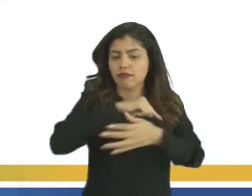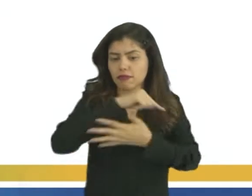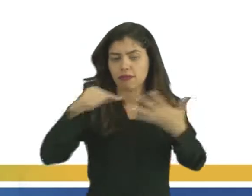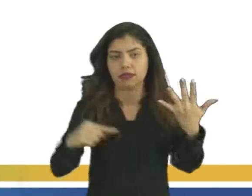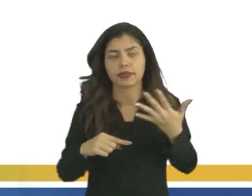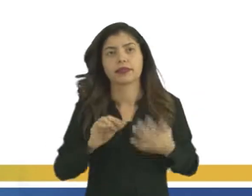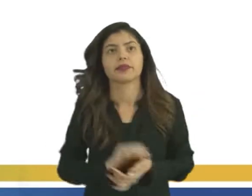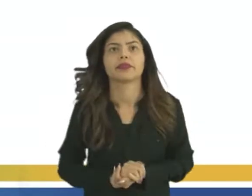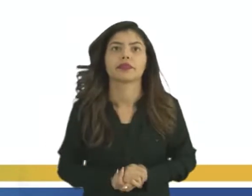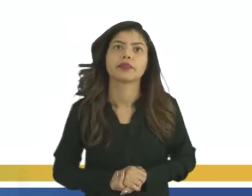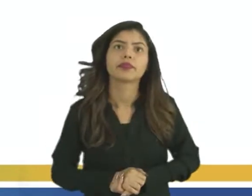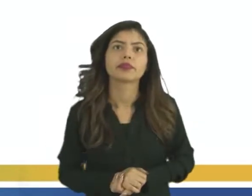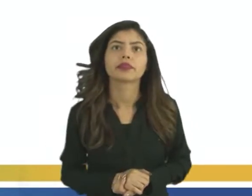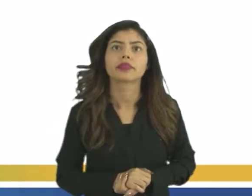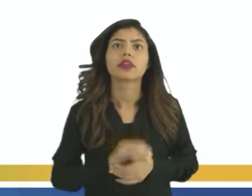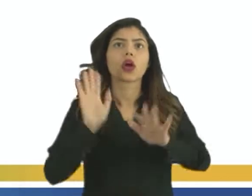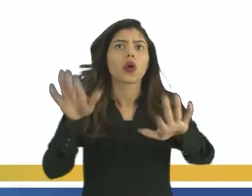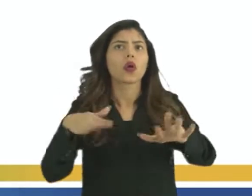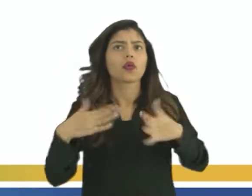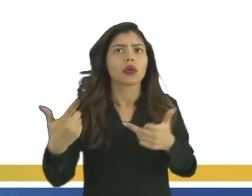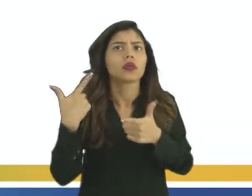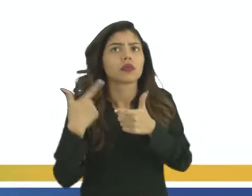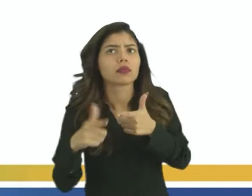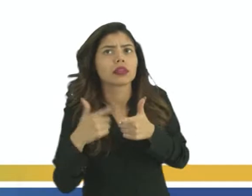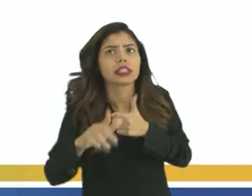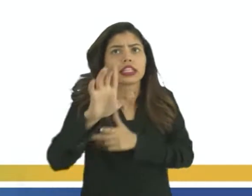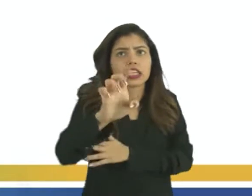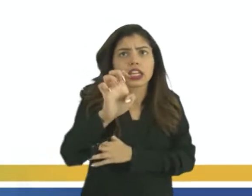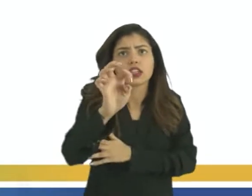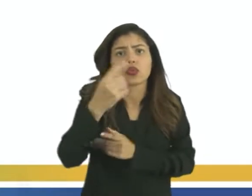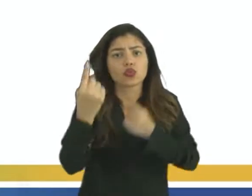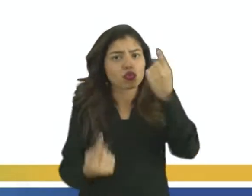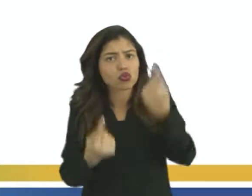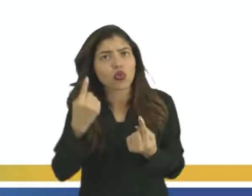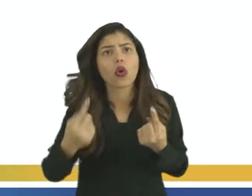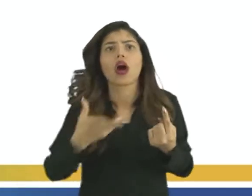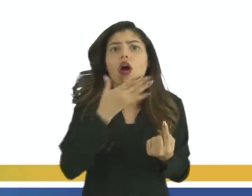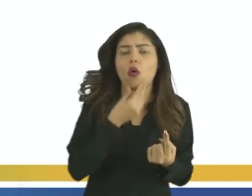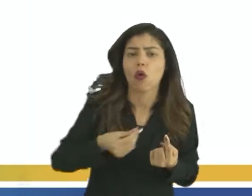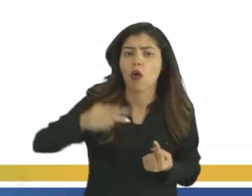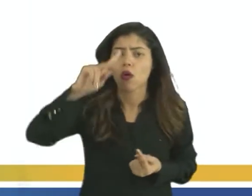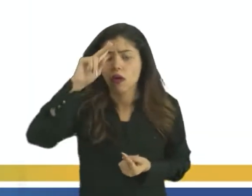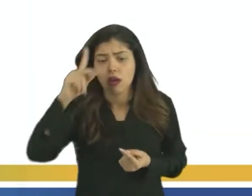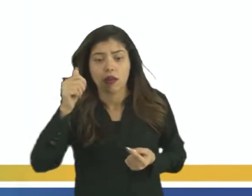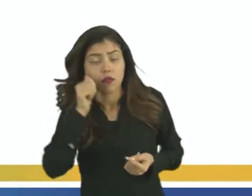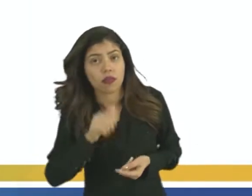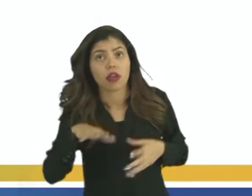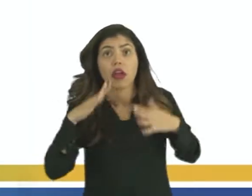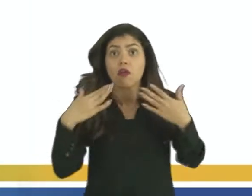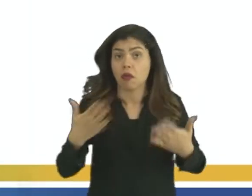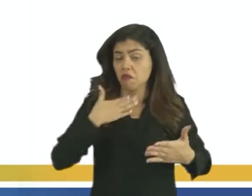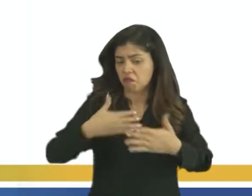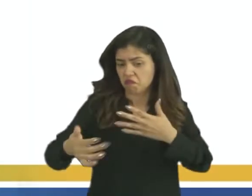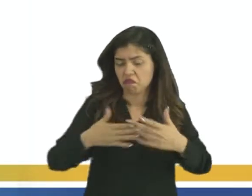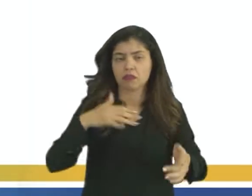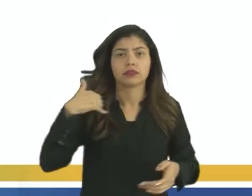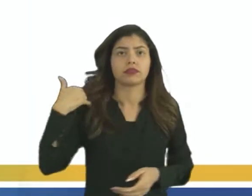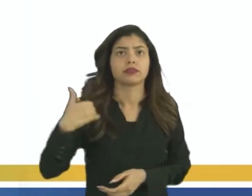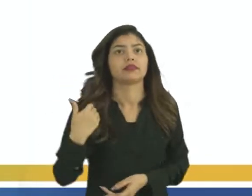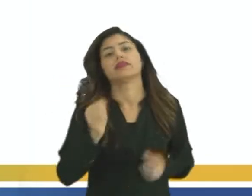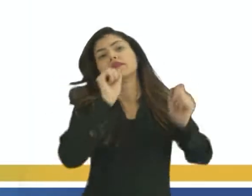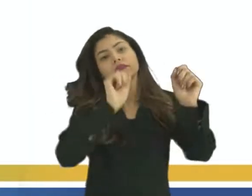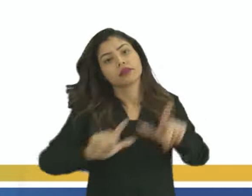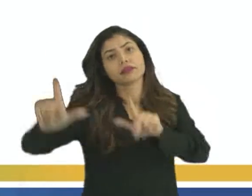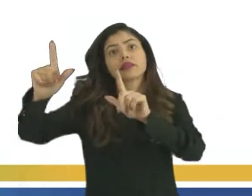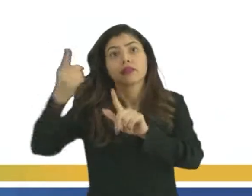vários. E quais são os efeitos em ambos os sexos em qualquer idade? Agora, nos próximos slides, eu vou